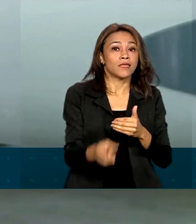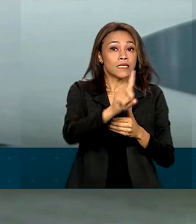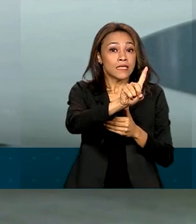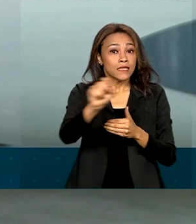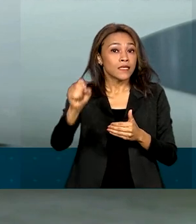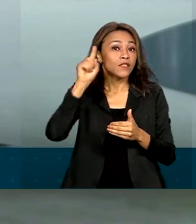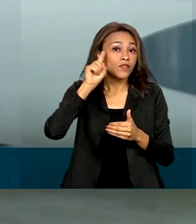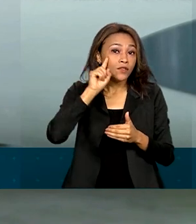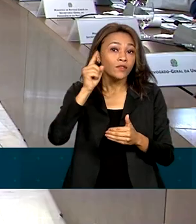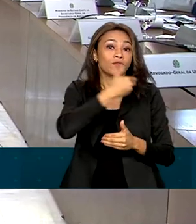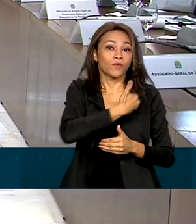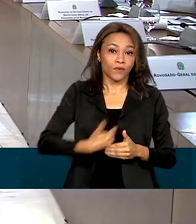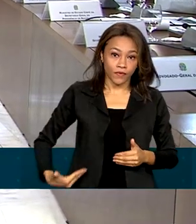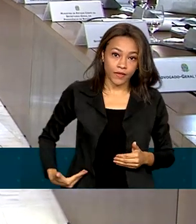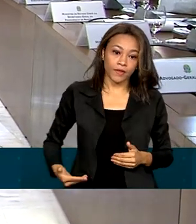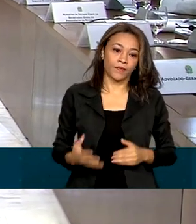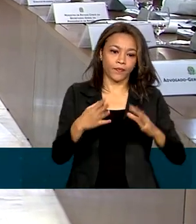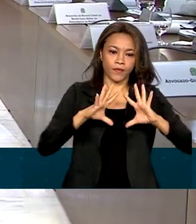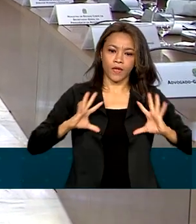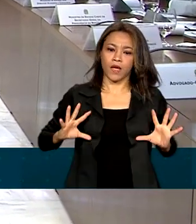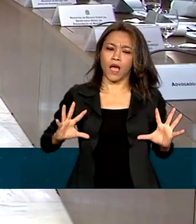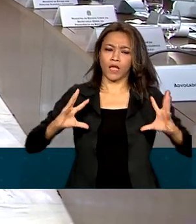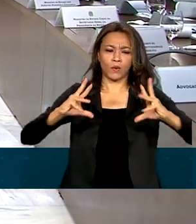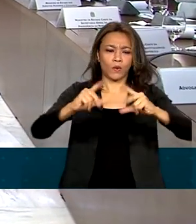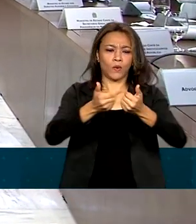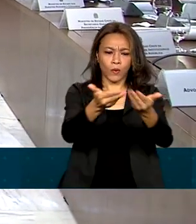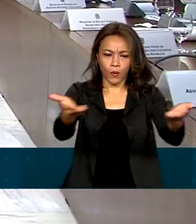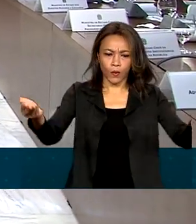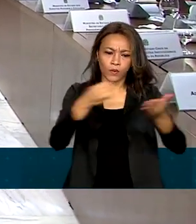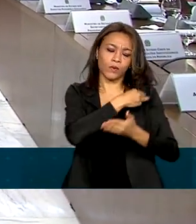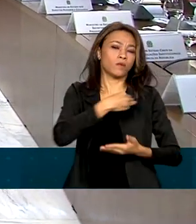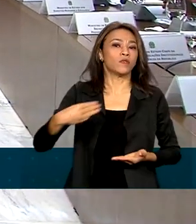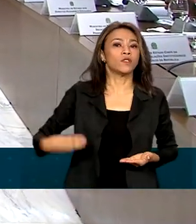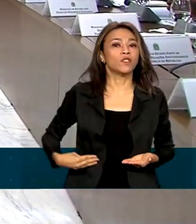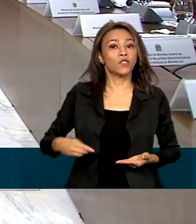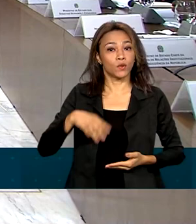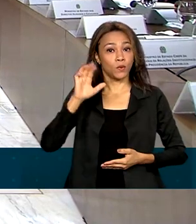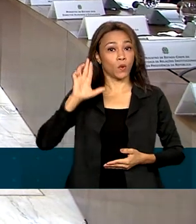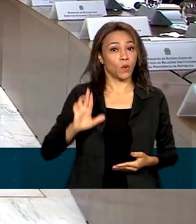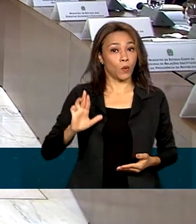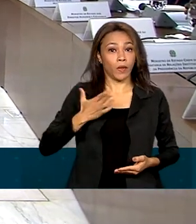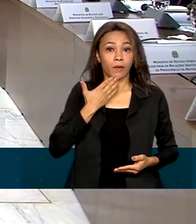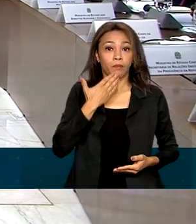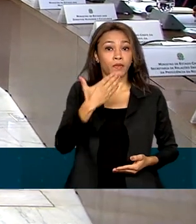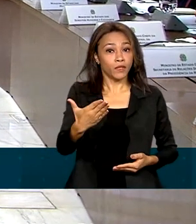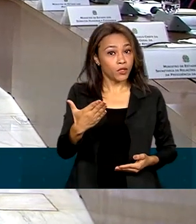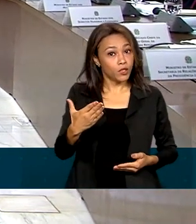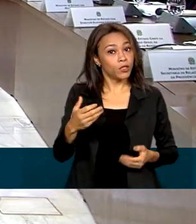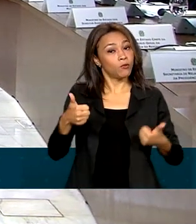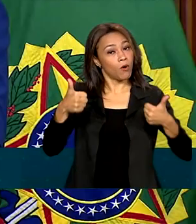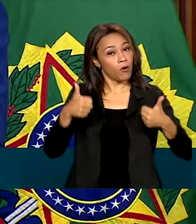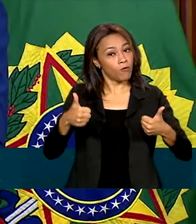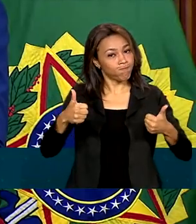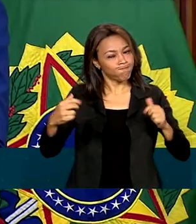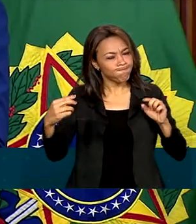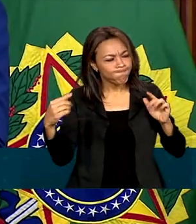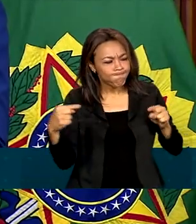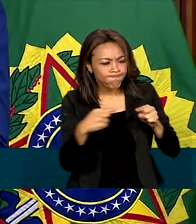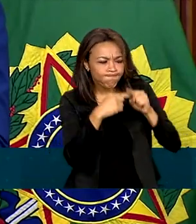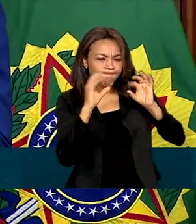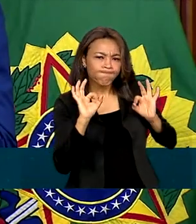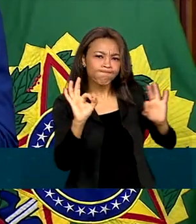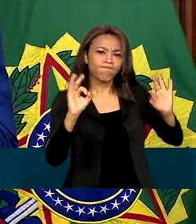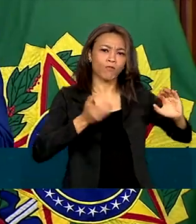dias de governo. A todos os ministros, Lula pediu harmonia com o Congresso Nacional. É preciso que a